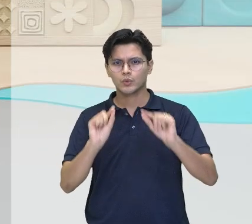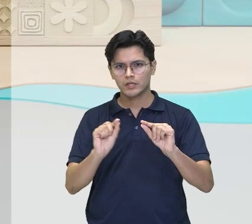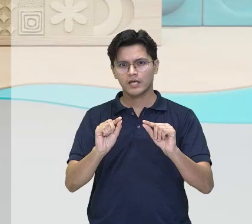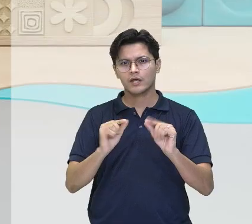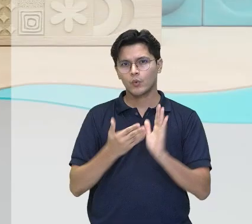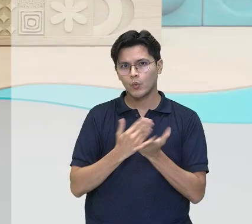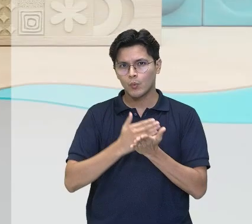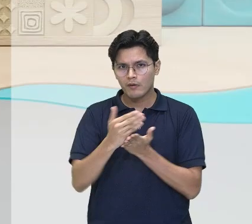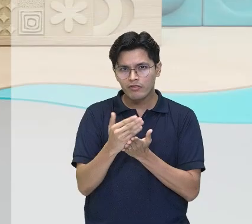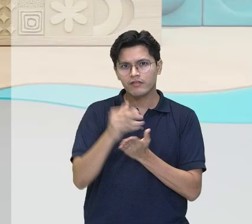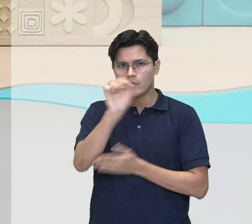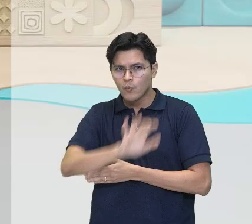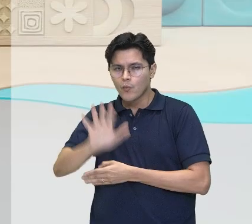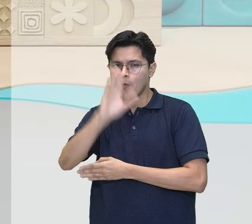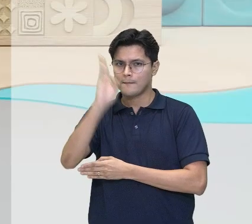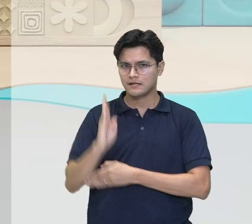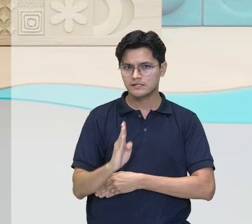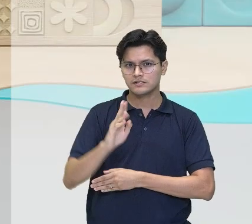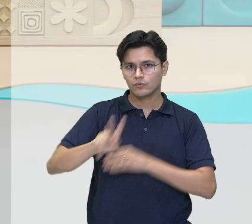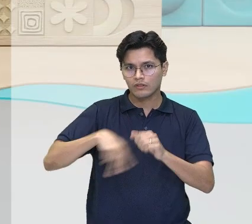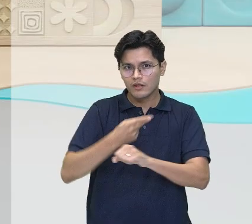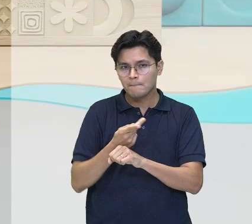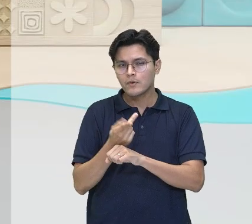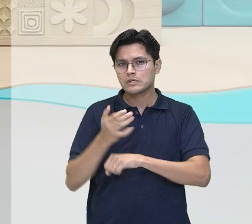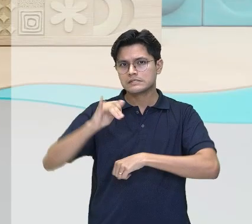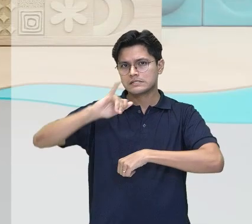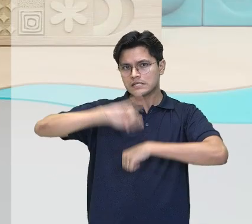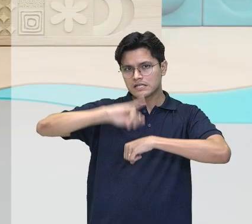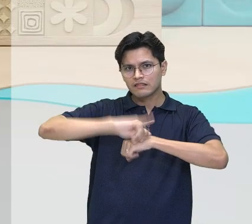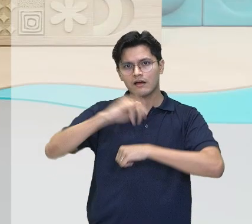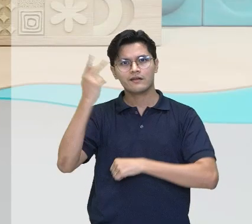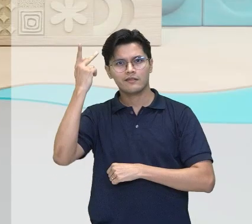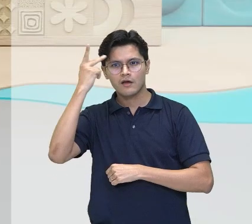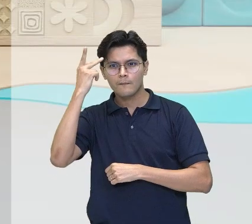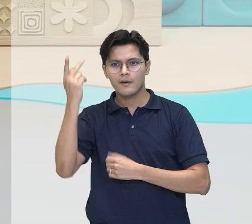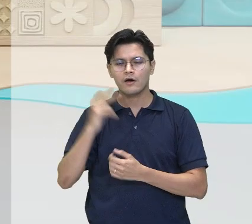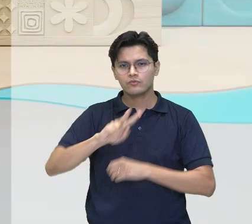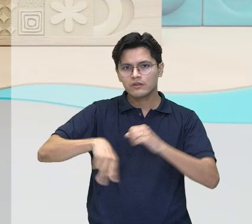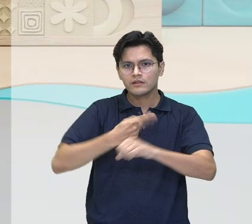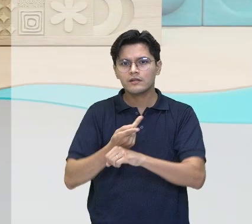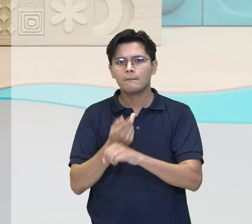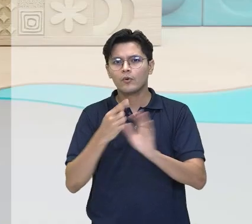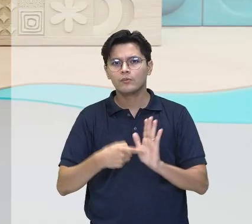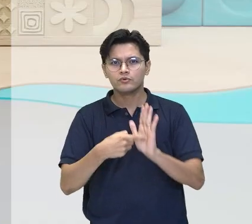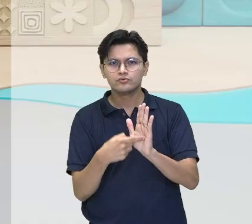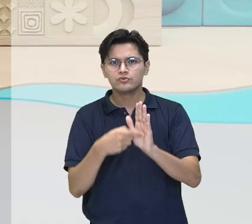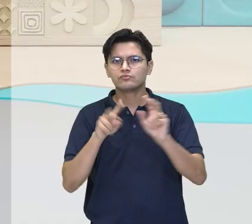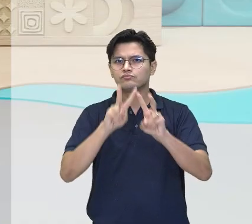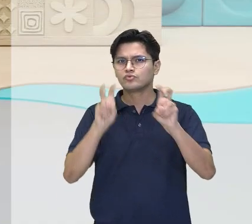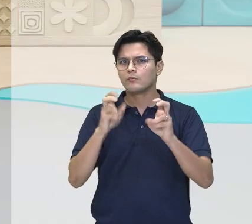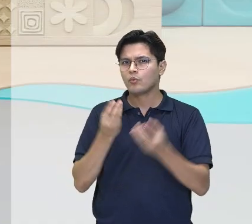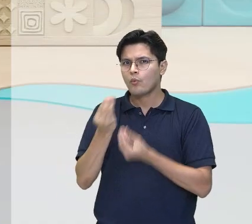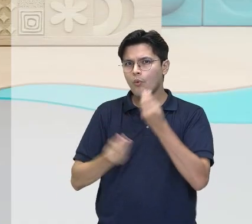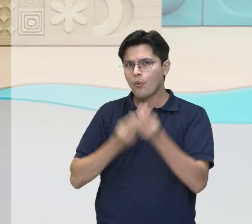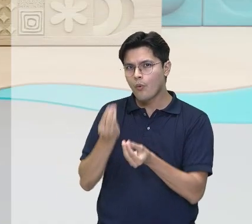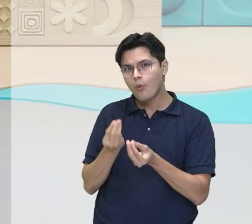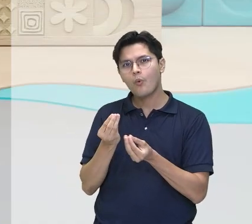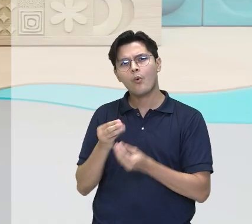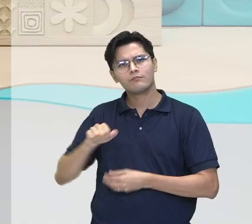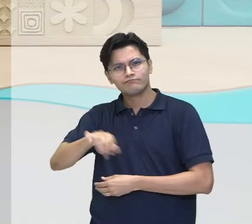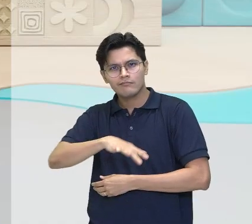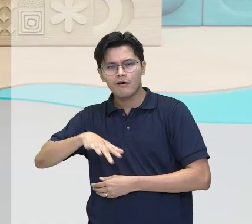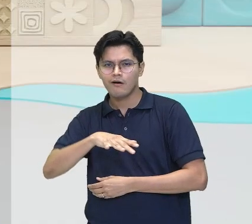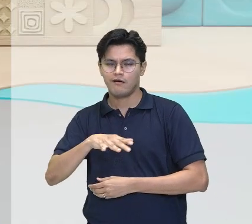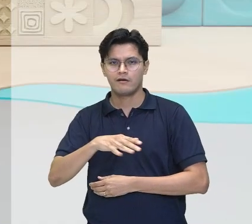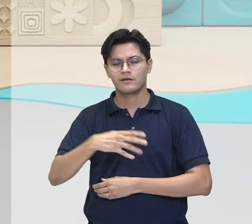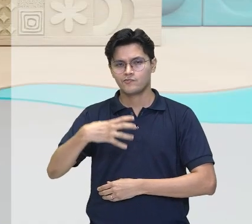como está a situação do brasileiro em relação à dengue. Então, a gente pode ver aí que está bem complicado, nós temos